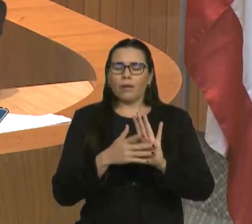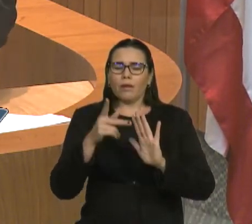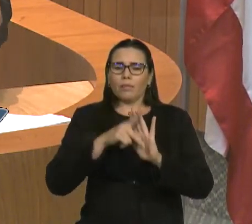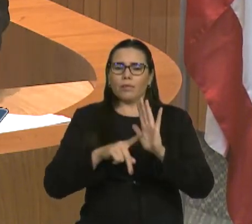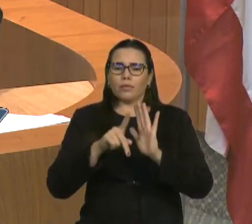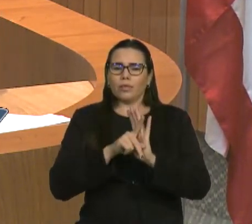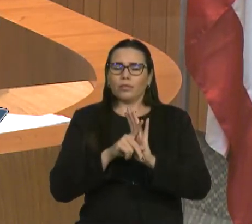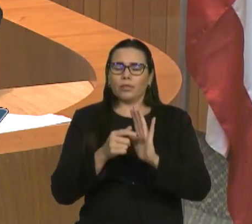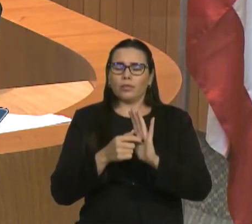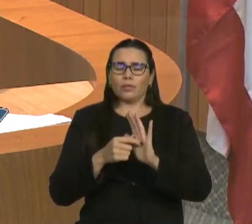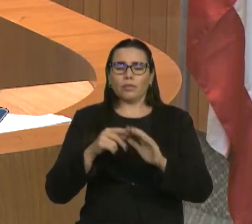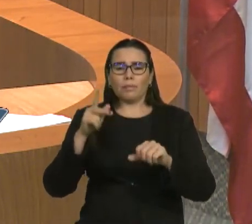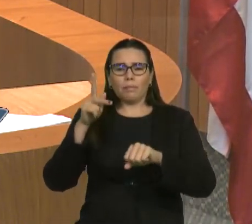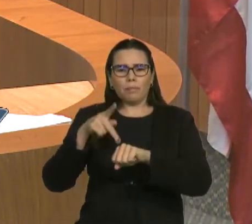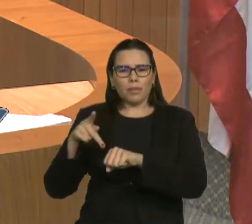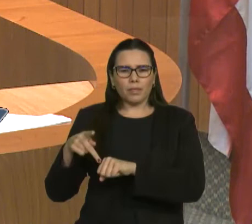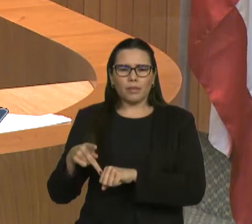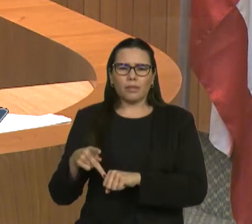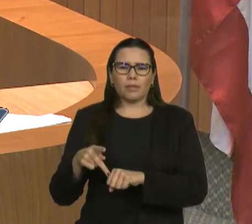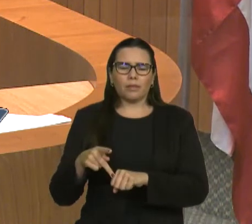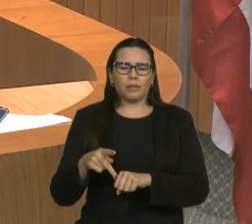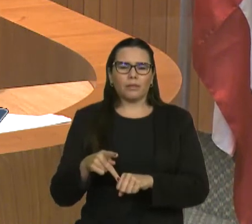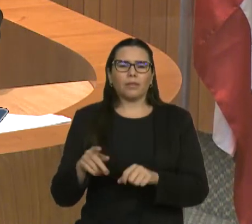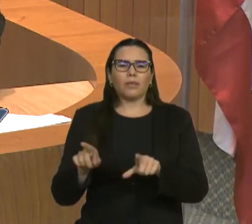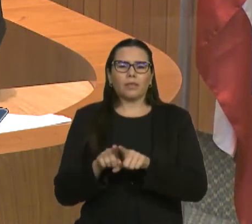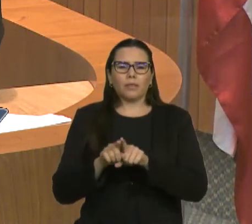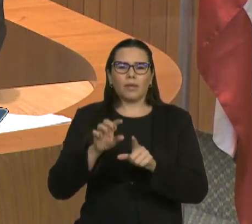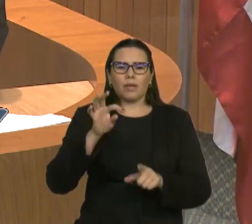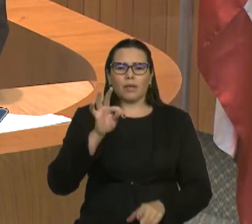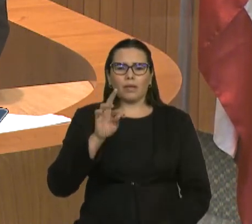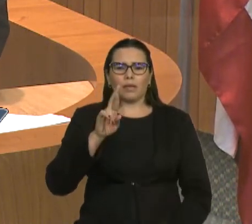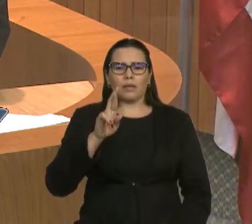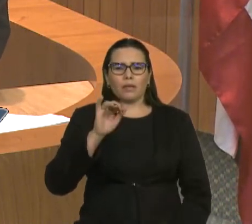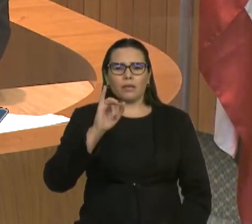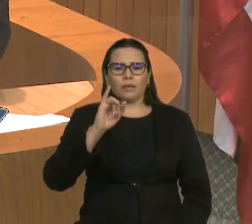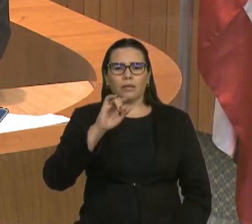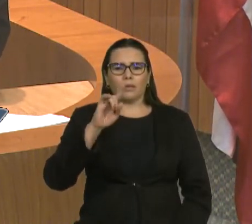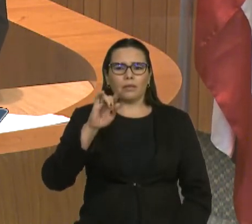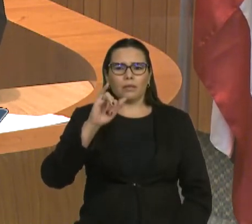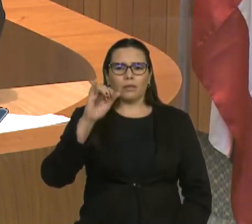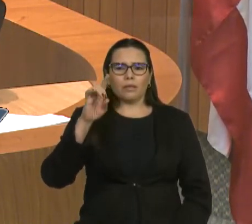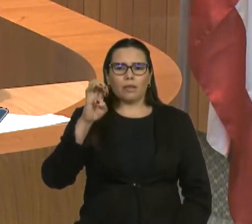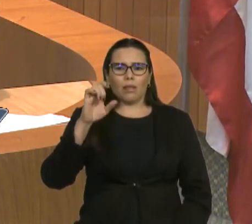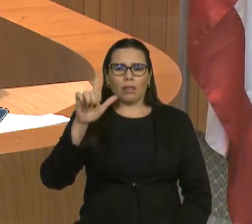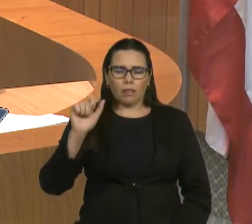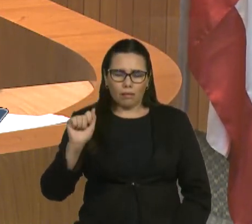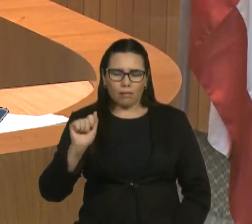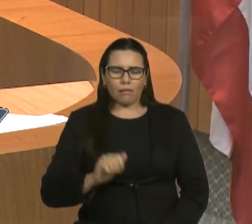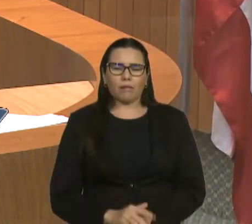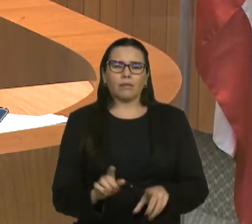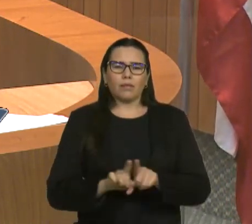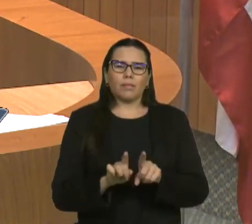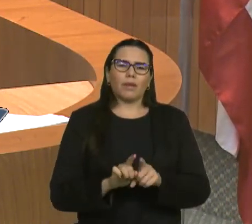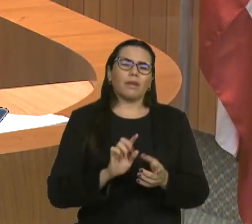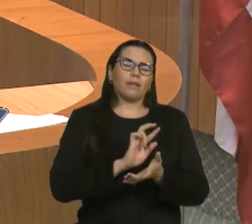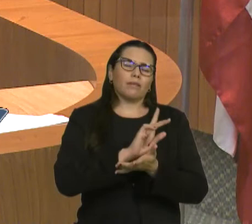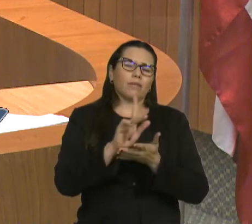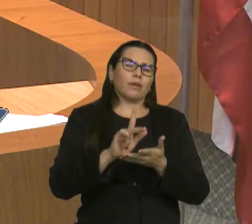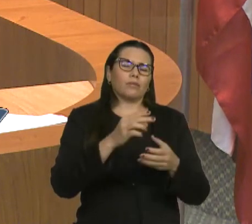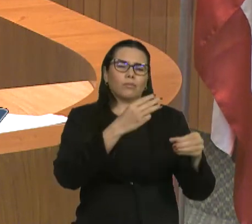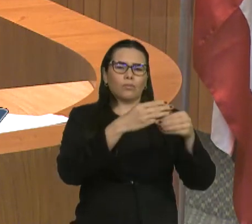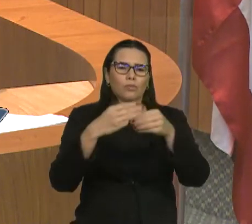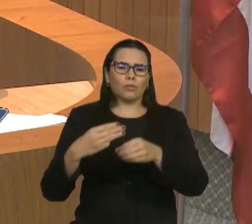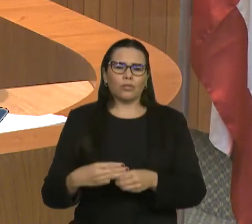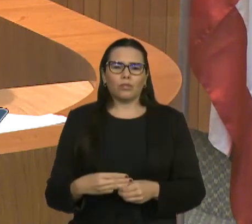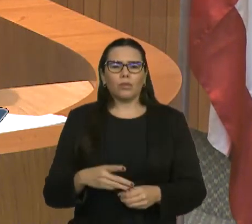Municipal de Vereadoras de Carolina, que aprovou o projeto que trata sobre a isenção da taxa de iluminação pública aos contribuintes